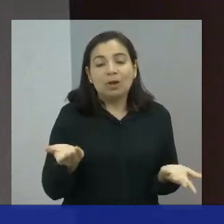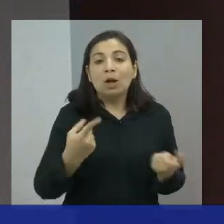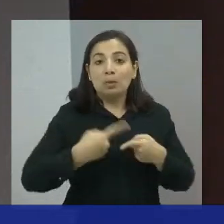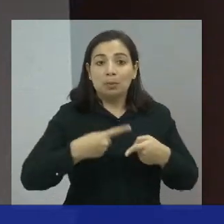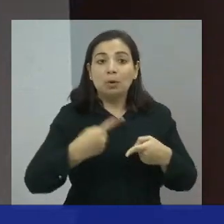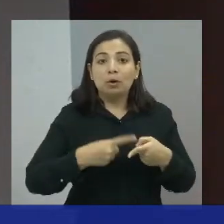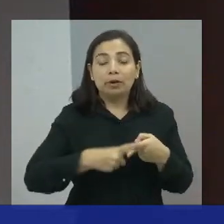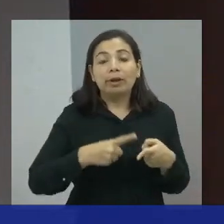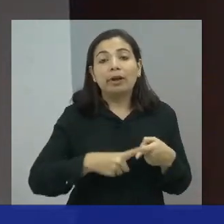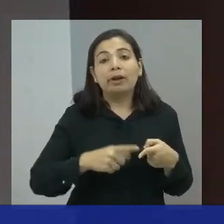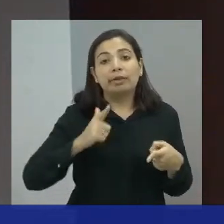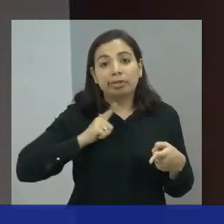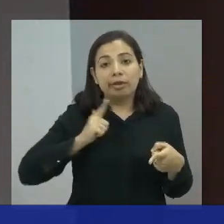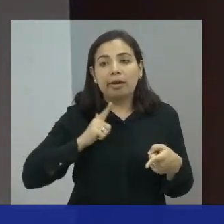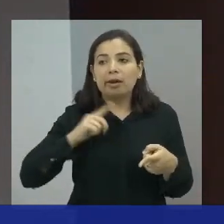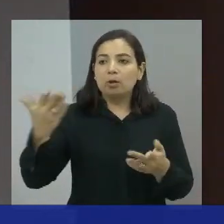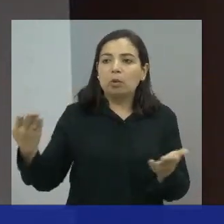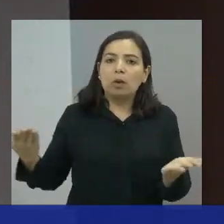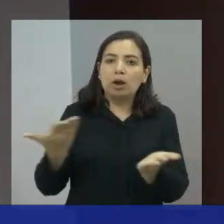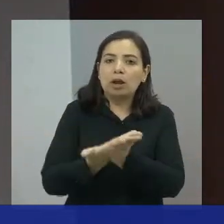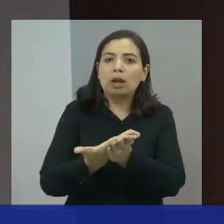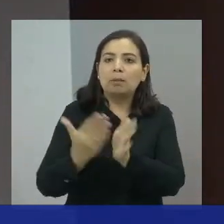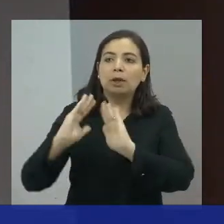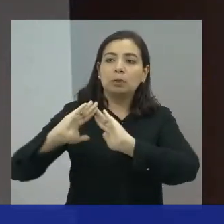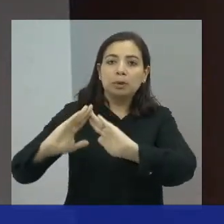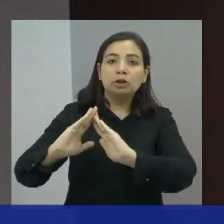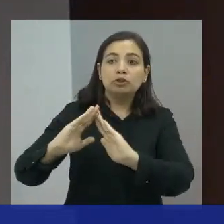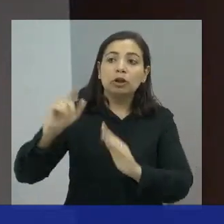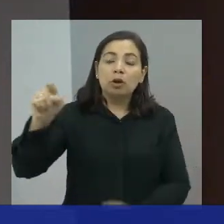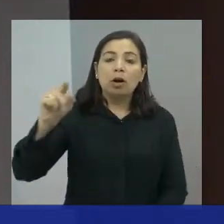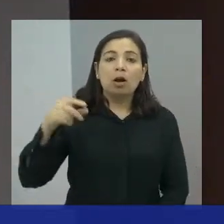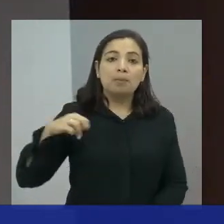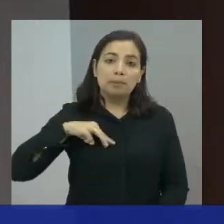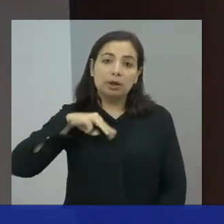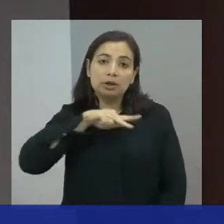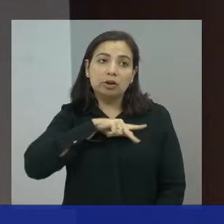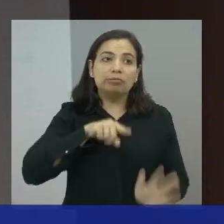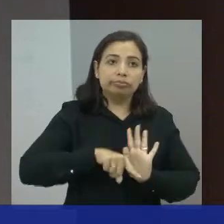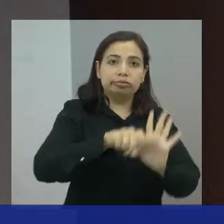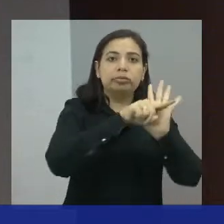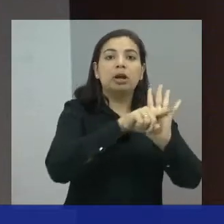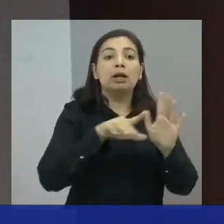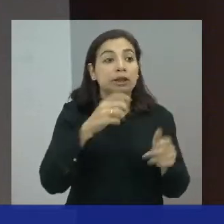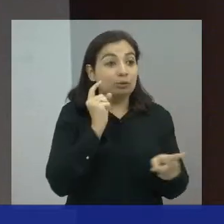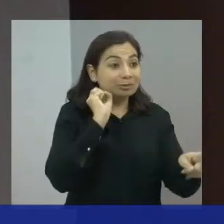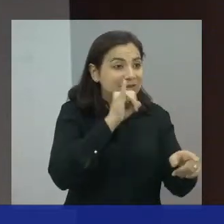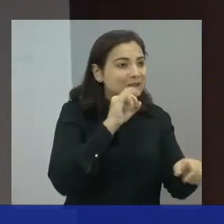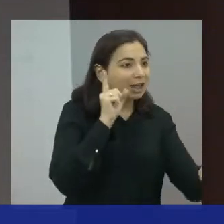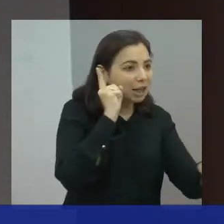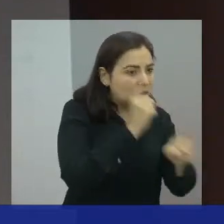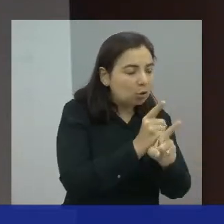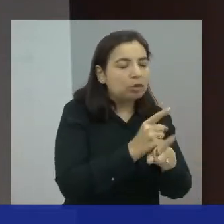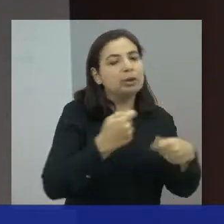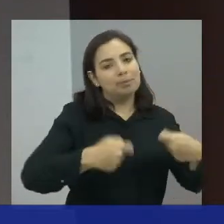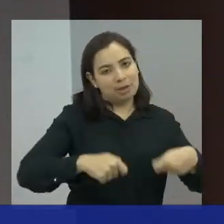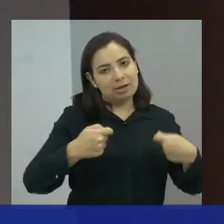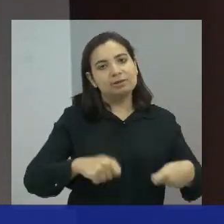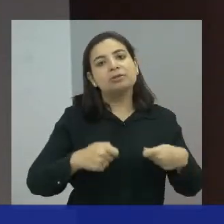a um requerimento do Ministério Público. Então, se ele encontra uma irregularidade, ele precisa agir. Próximo